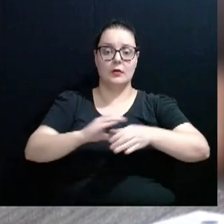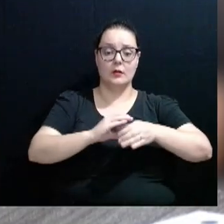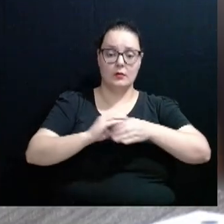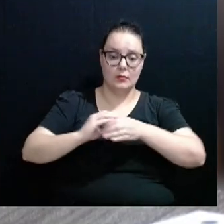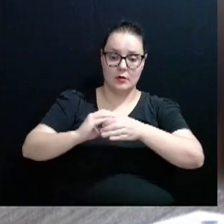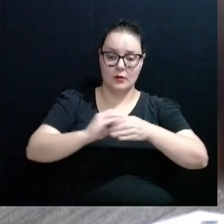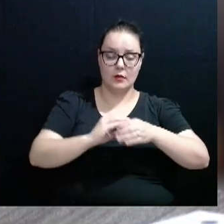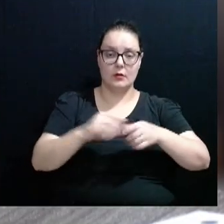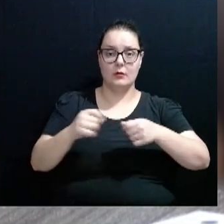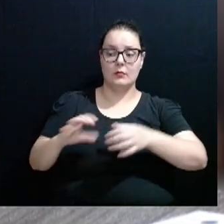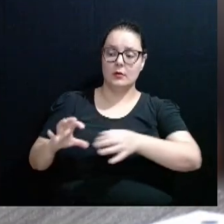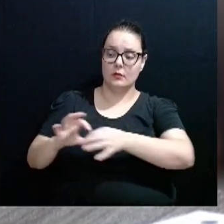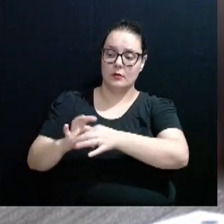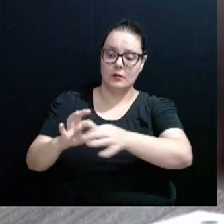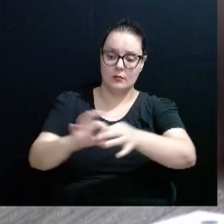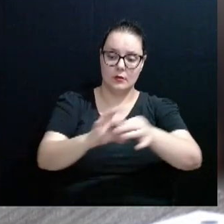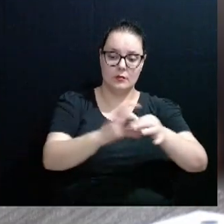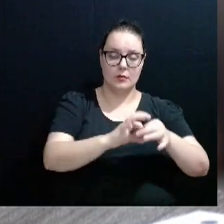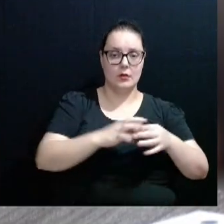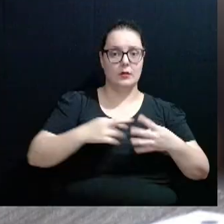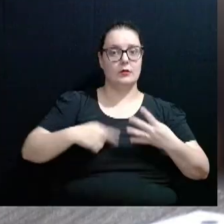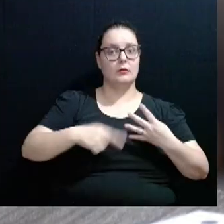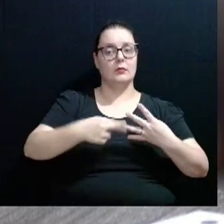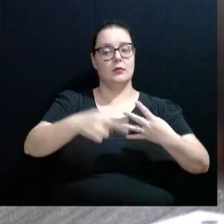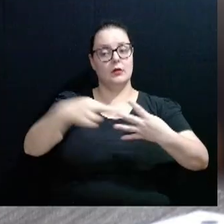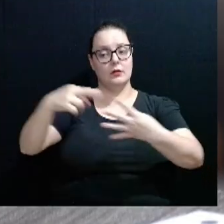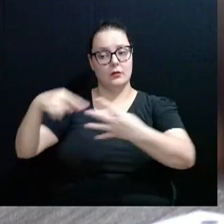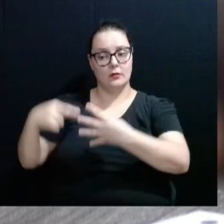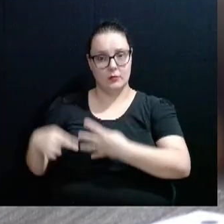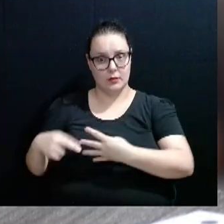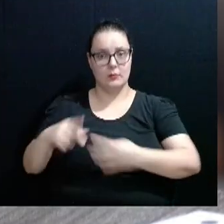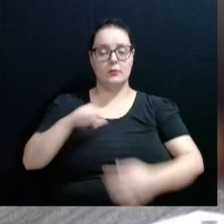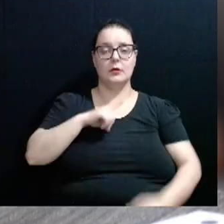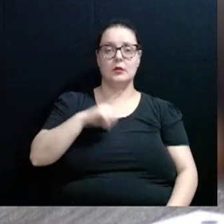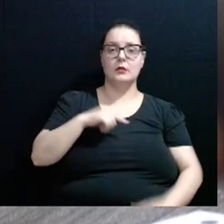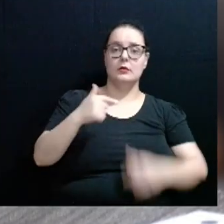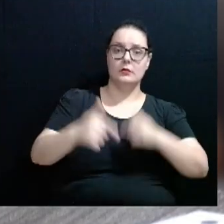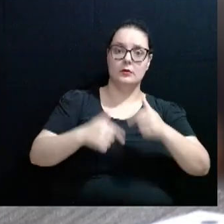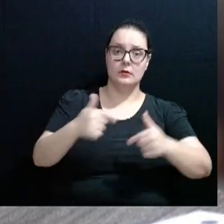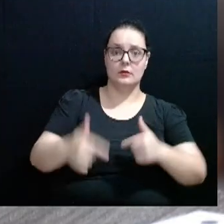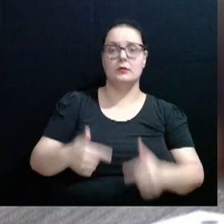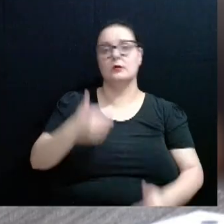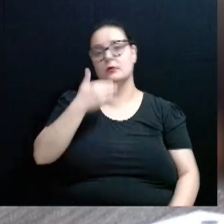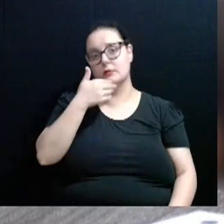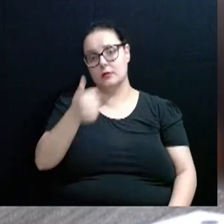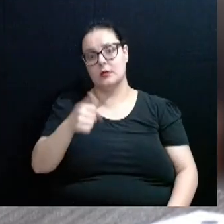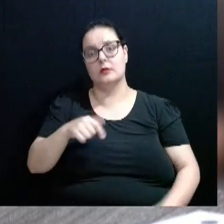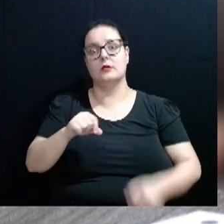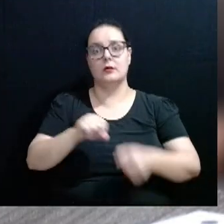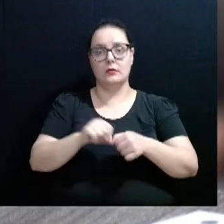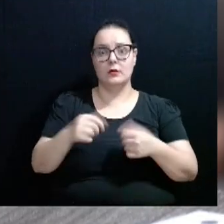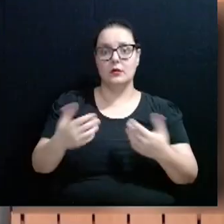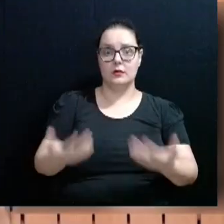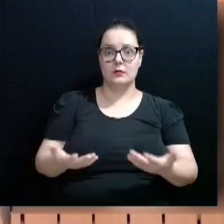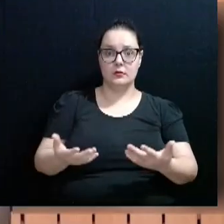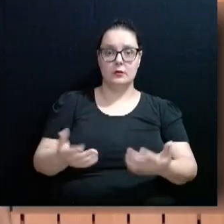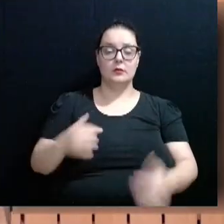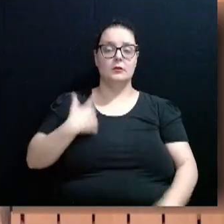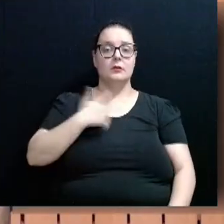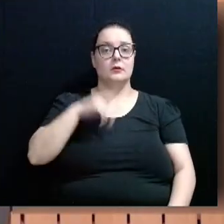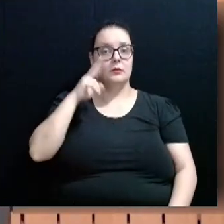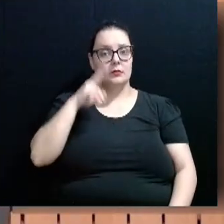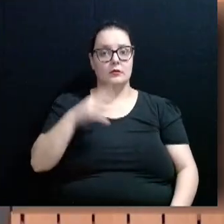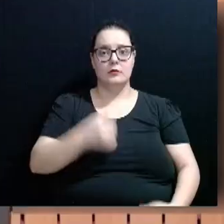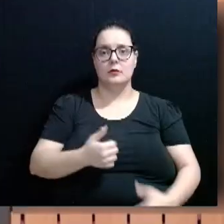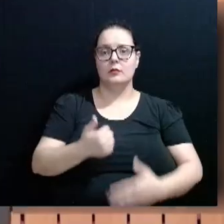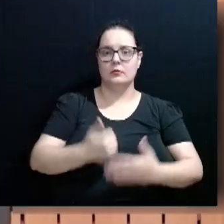aos ecopontos para que elas possam ter o seu trabalho melhor realizado, né? Então a gente vê como algo primordial.